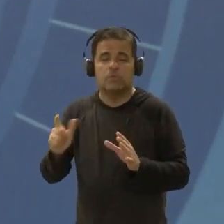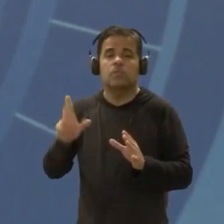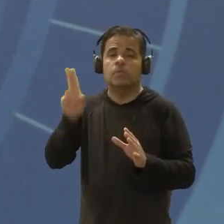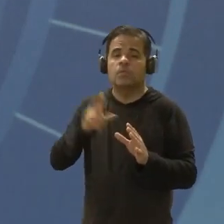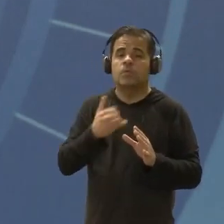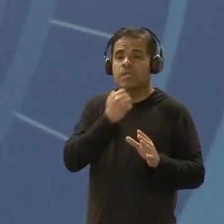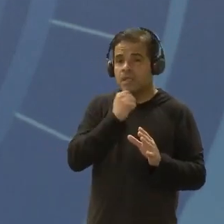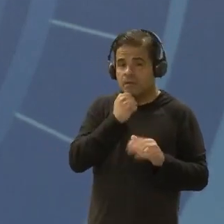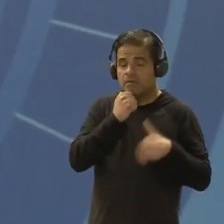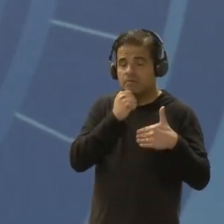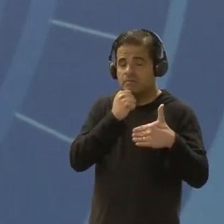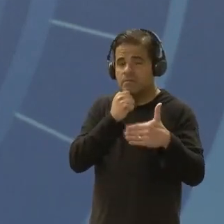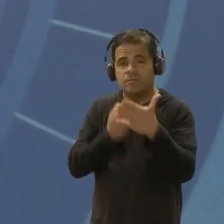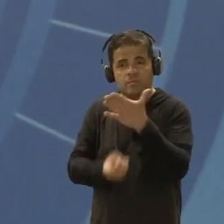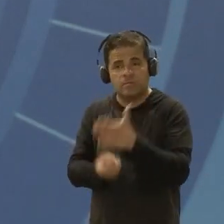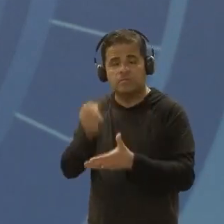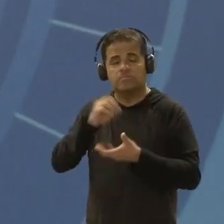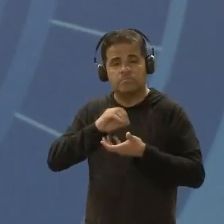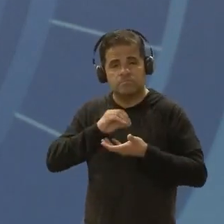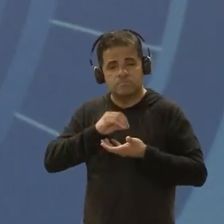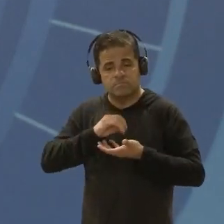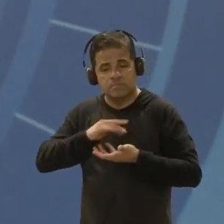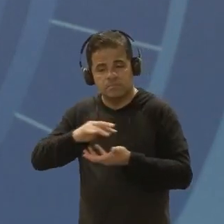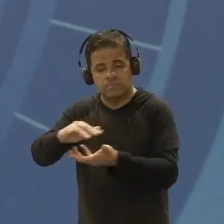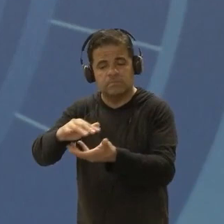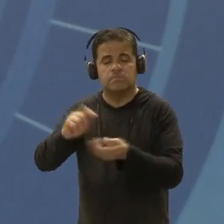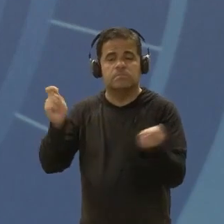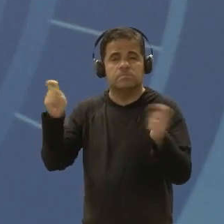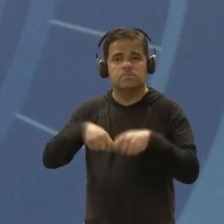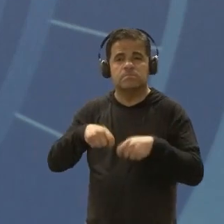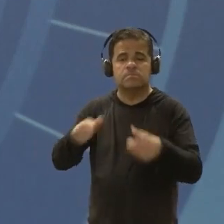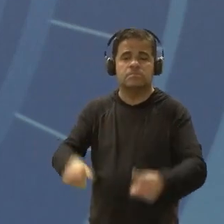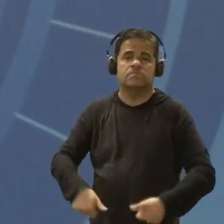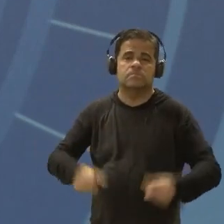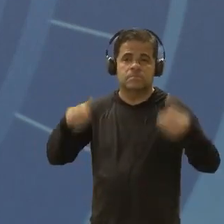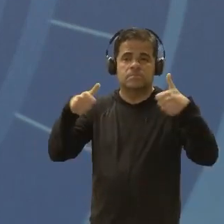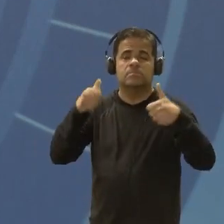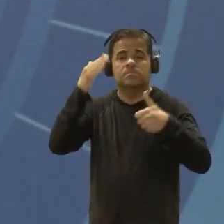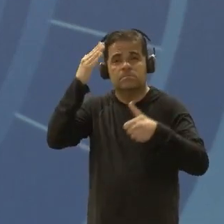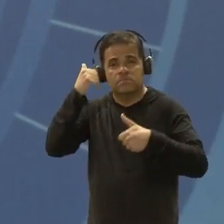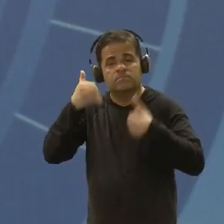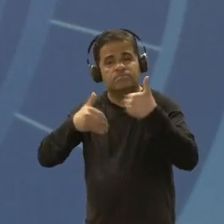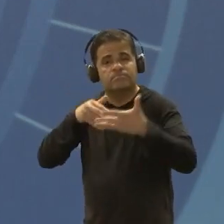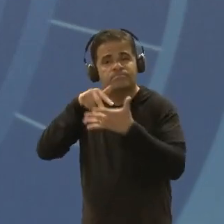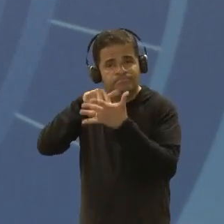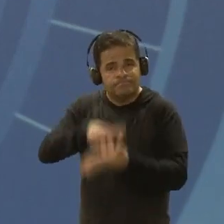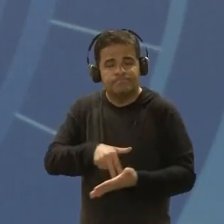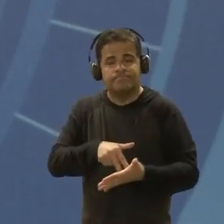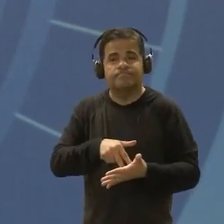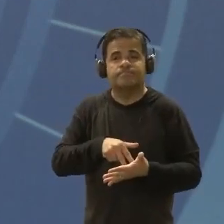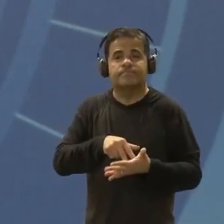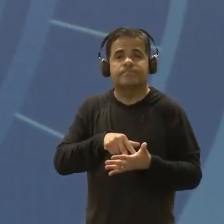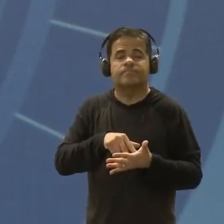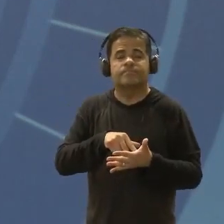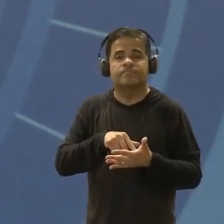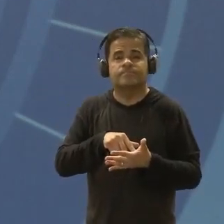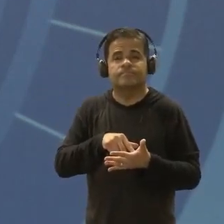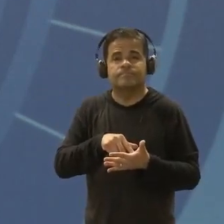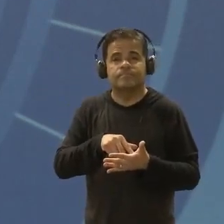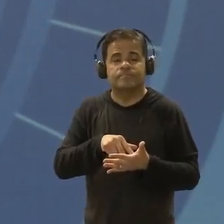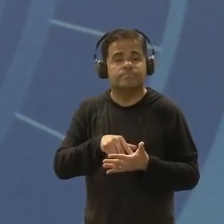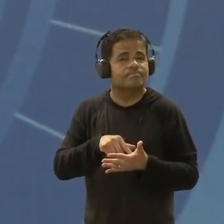grande pela formação dos ácidos graxos de cadeia curta e que melhoram sabidamente a resistência insulínica. Agora, os